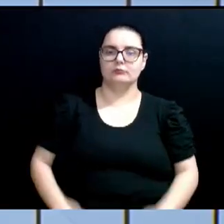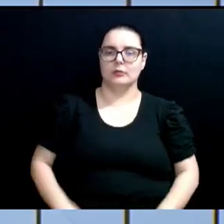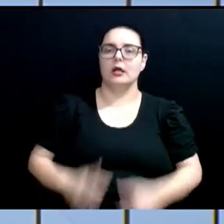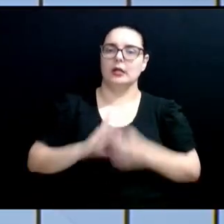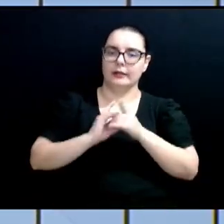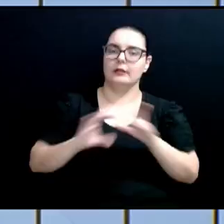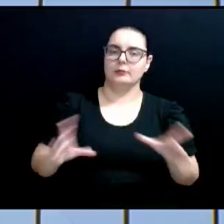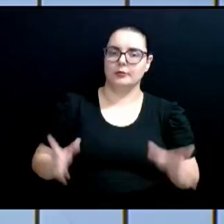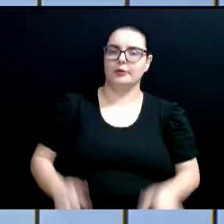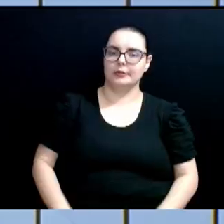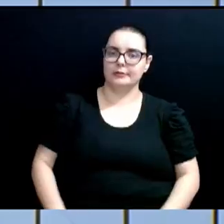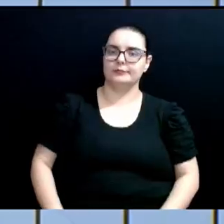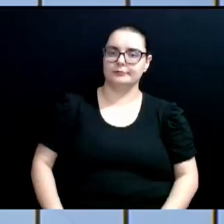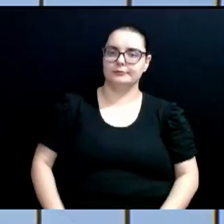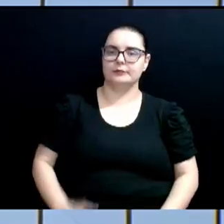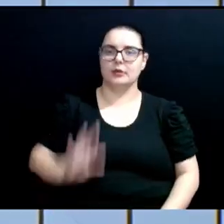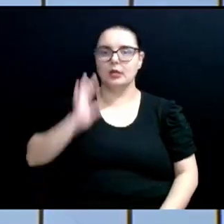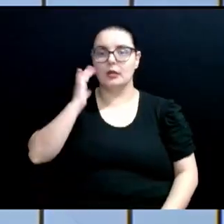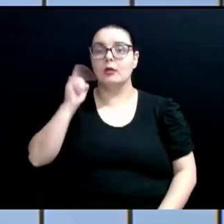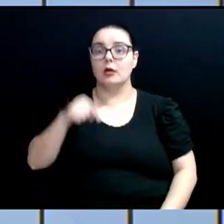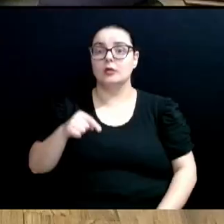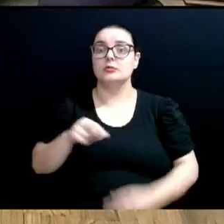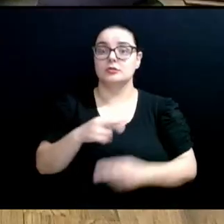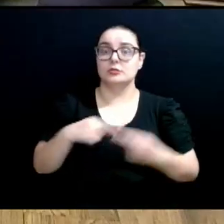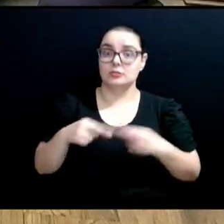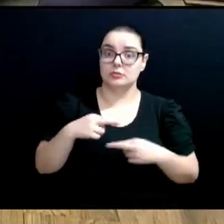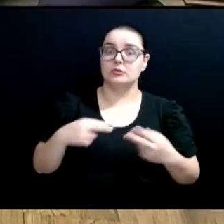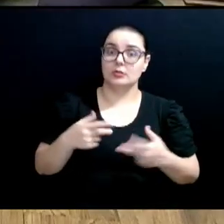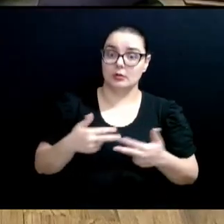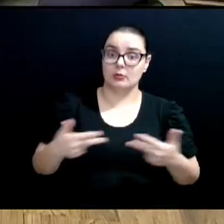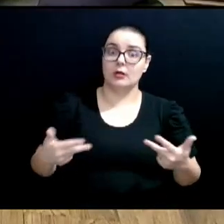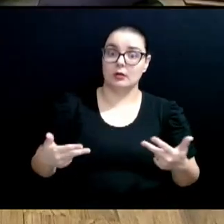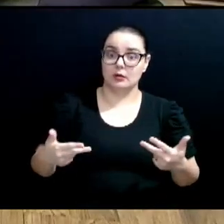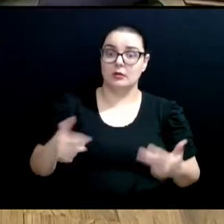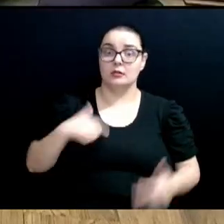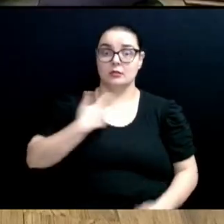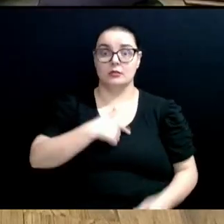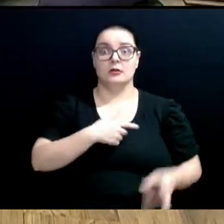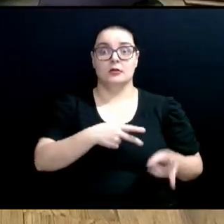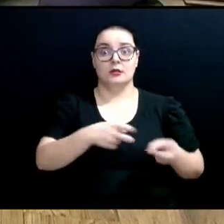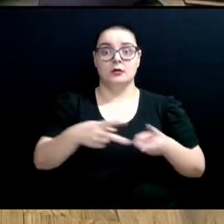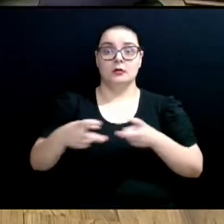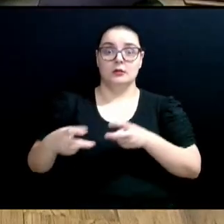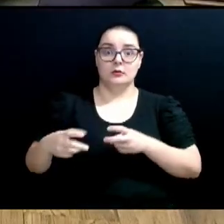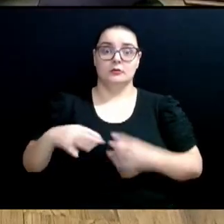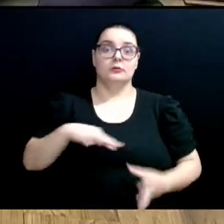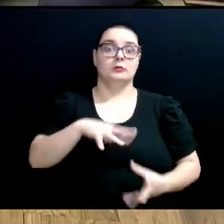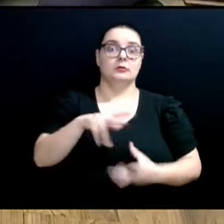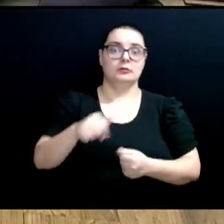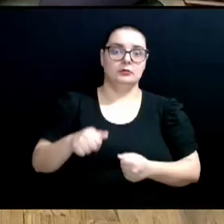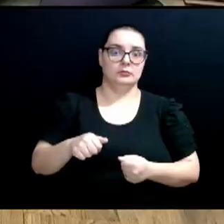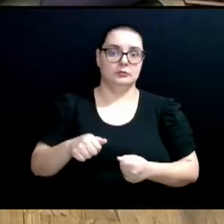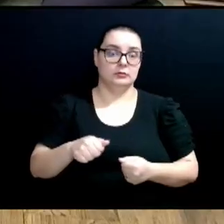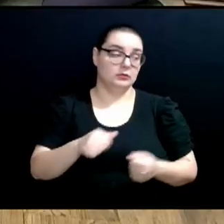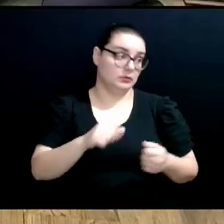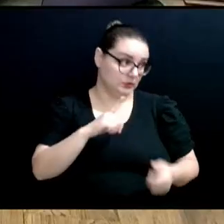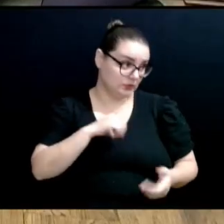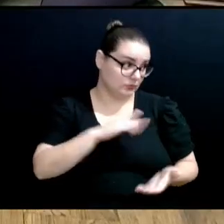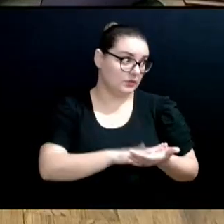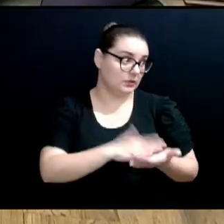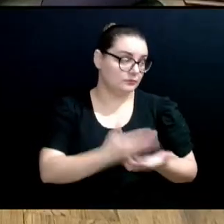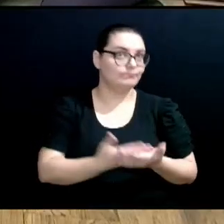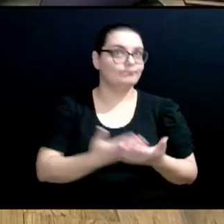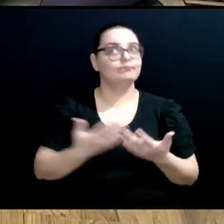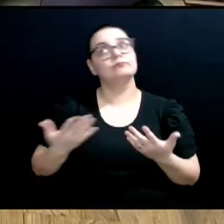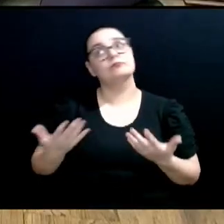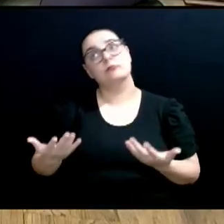que essa é uma questão que a gente tem percebido a nível mundial. Cabe interpretação, então? Cabe interpretação